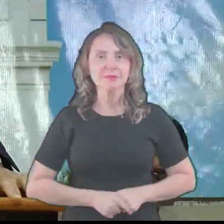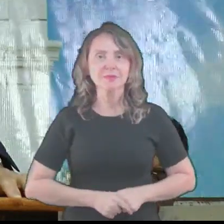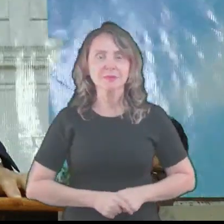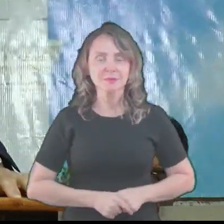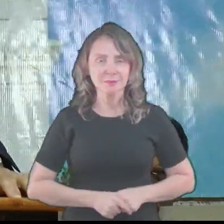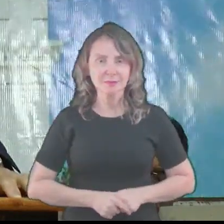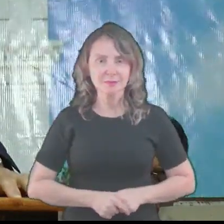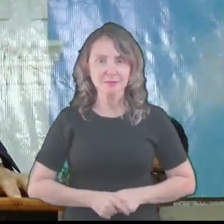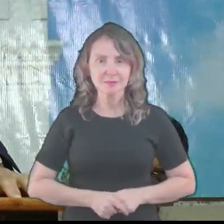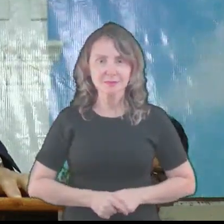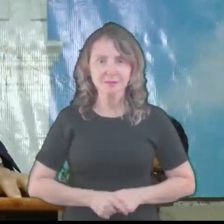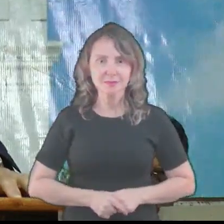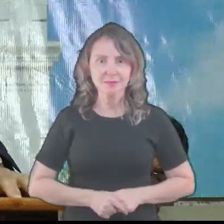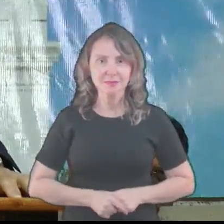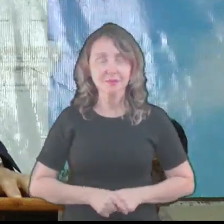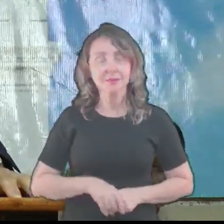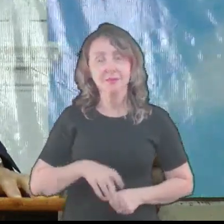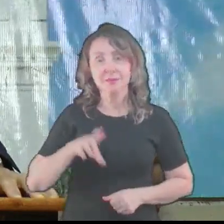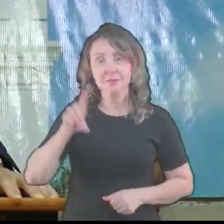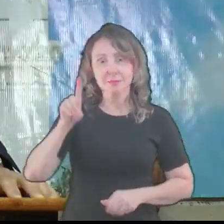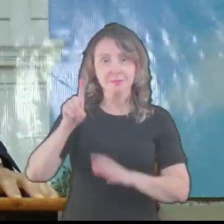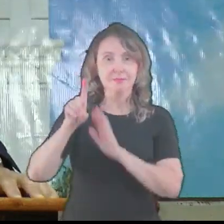Ora, se ele abre,